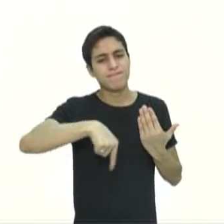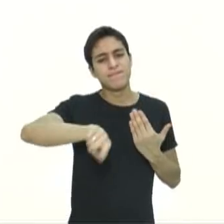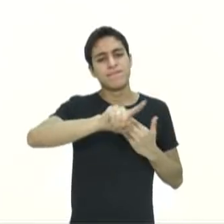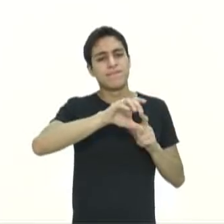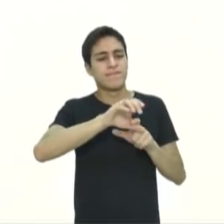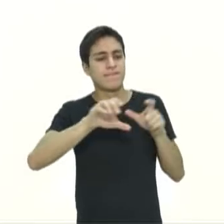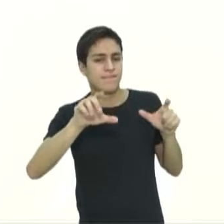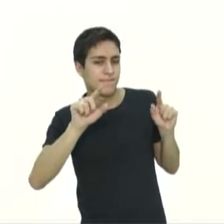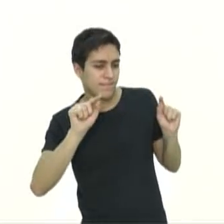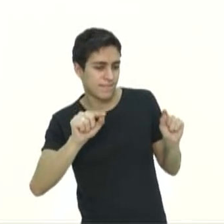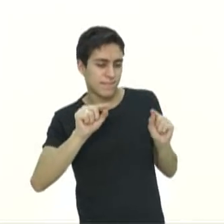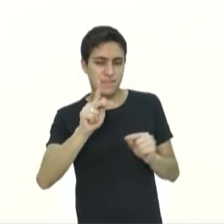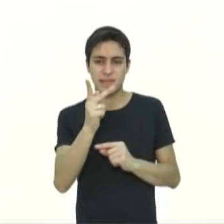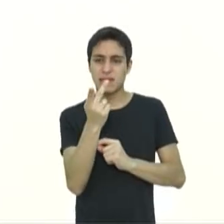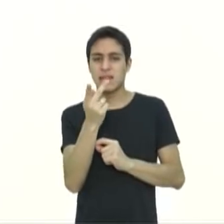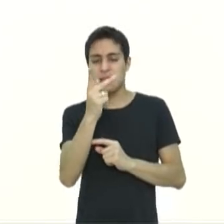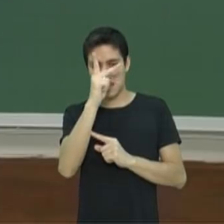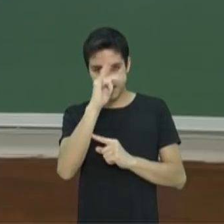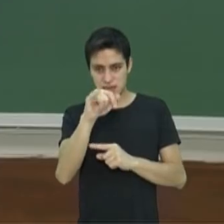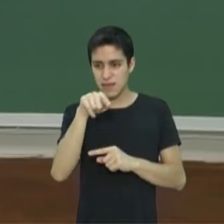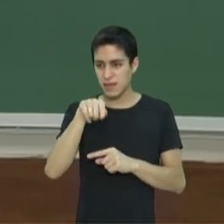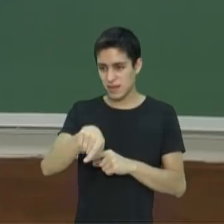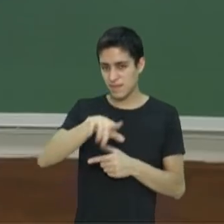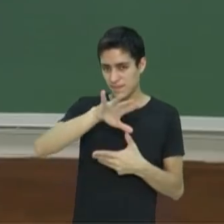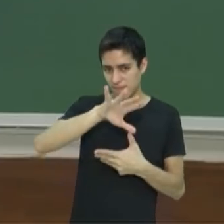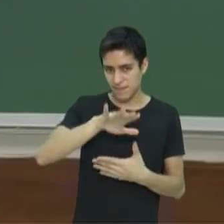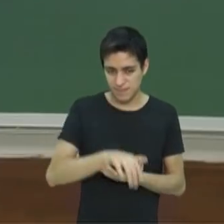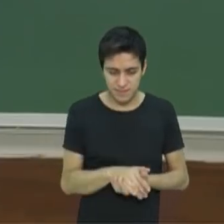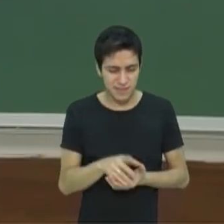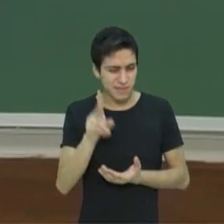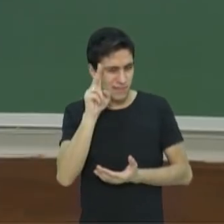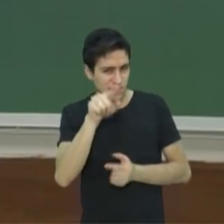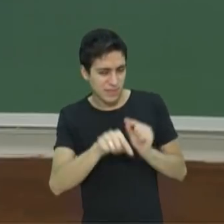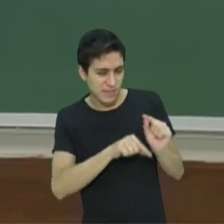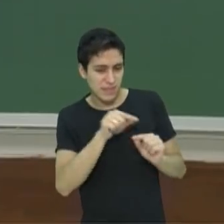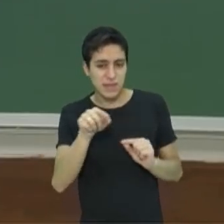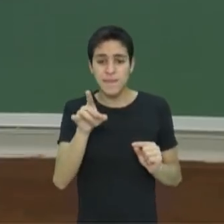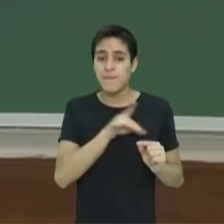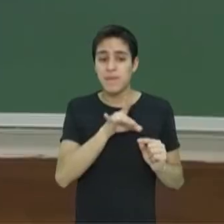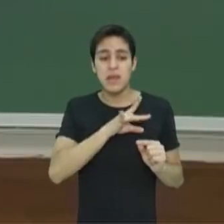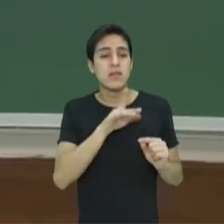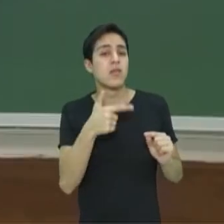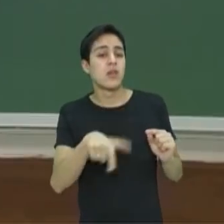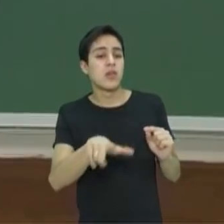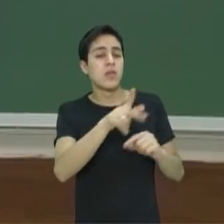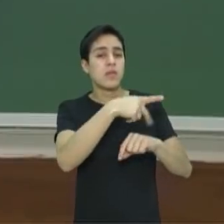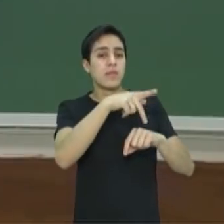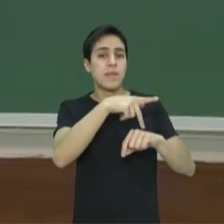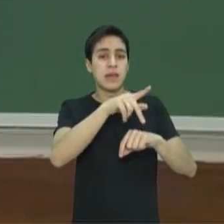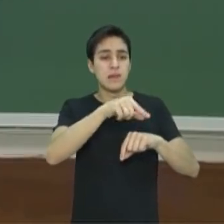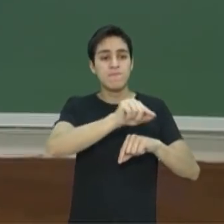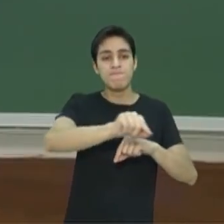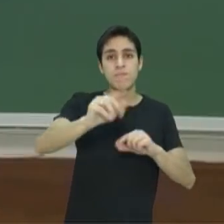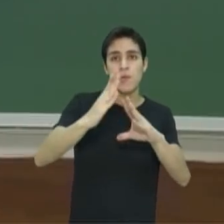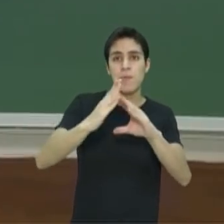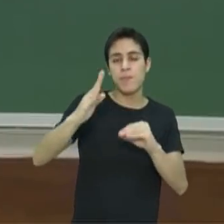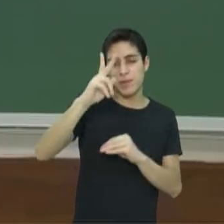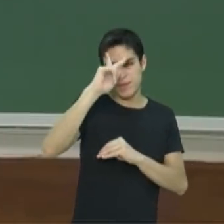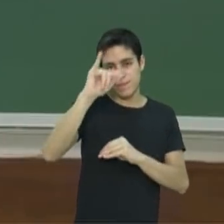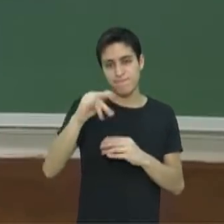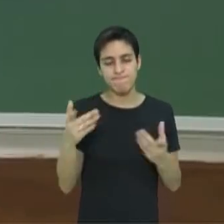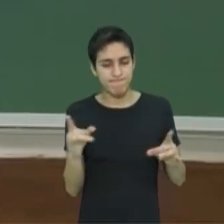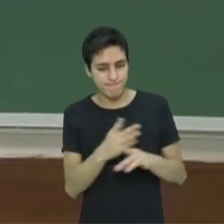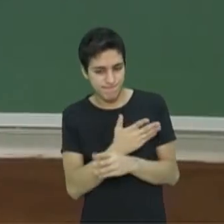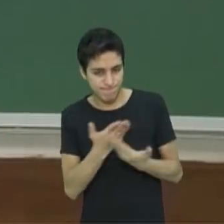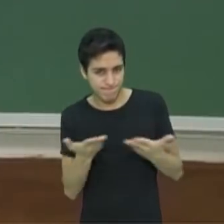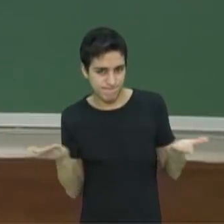independência para o Haiti e para a América. Lembre-se sempre do medo do haitianismo. E com isso a gente encerra essa aula com todos